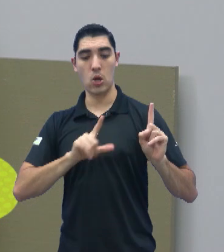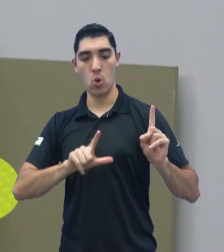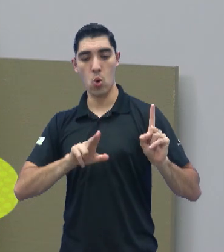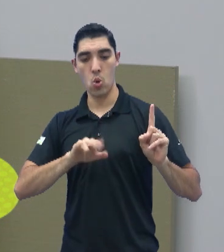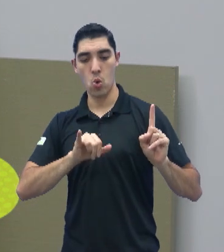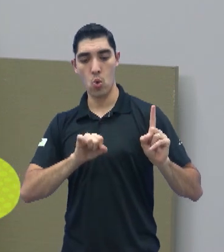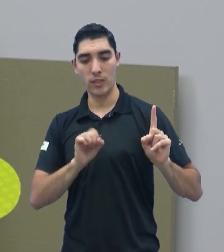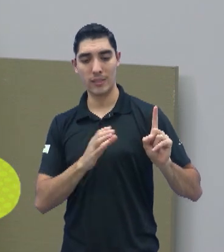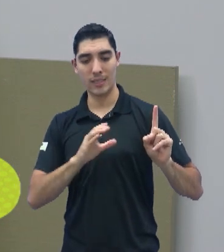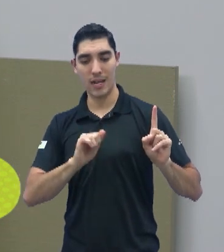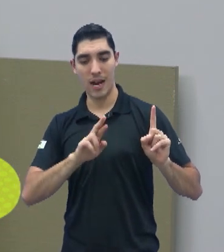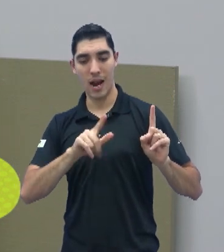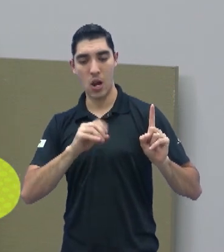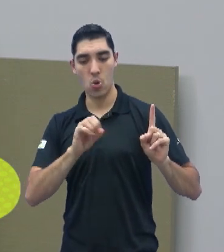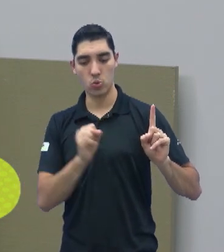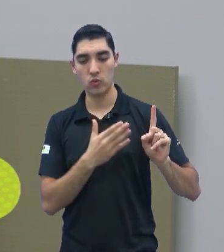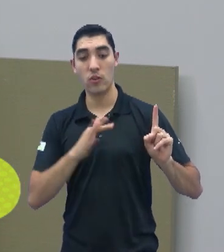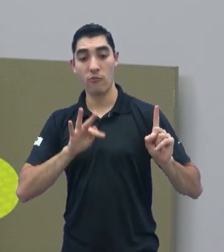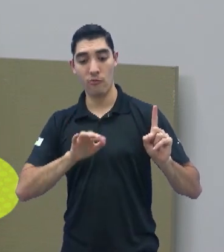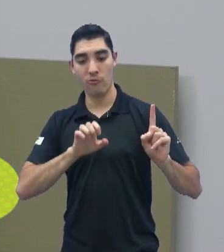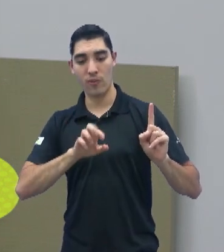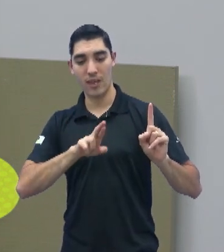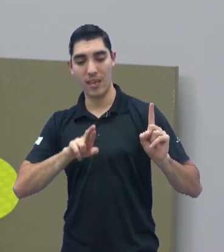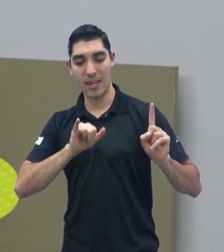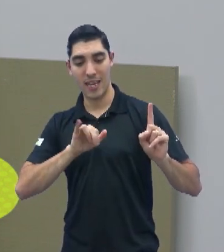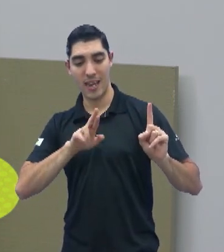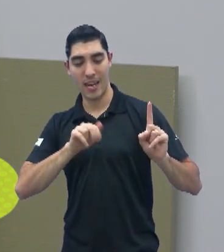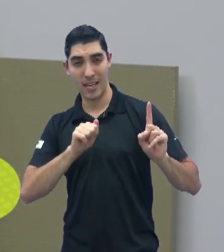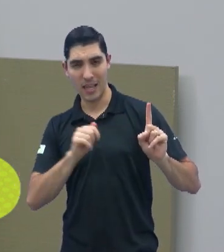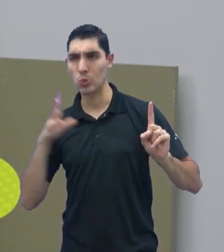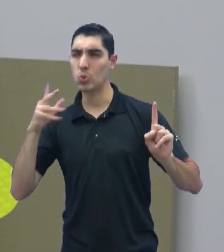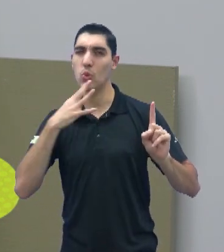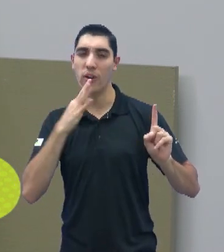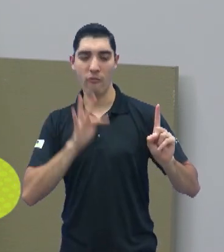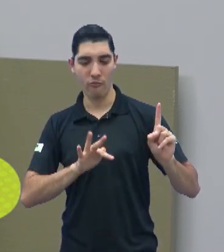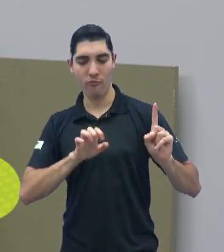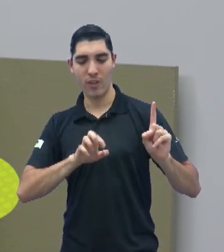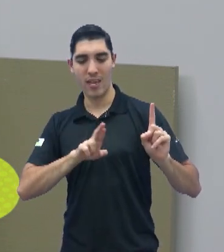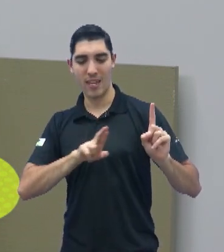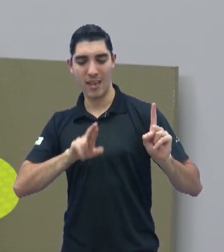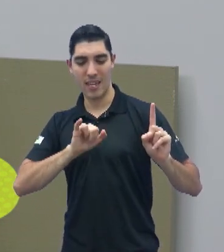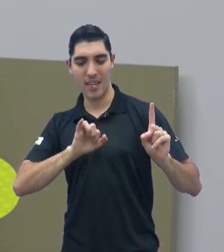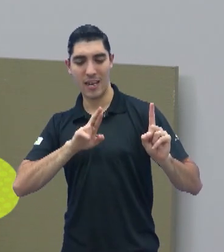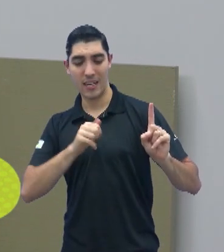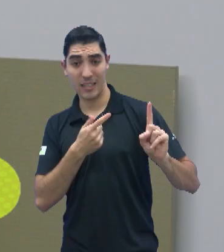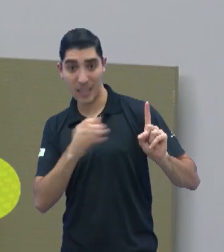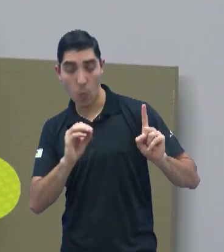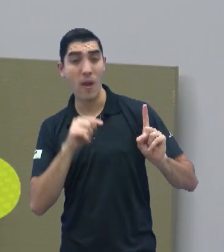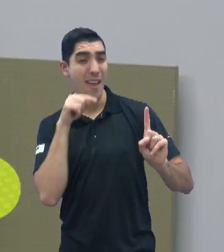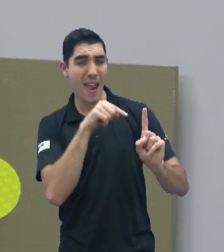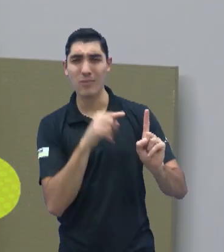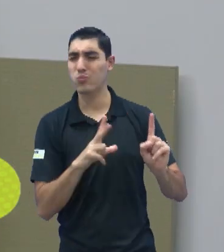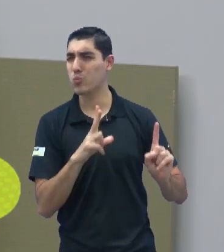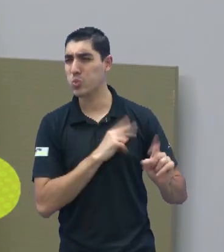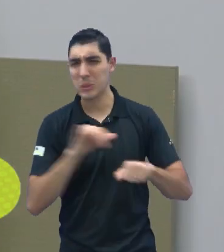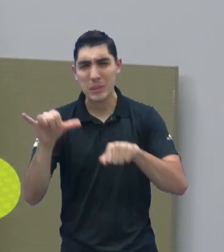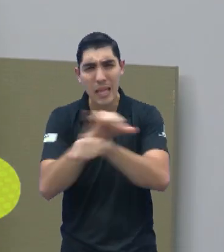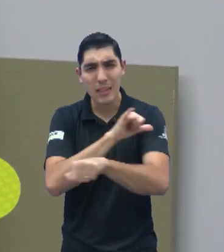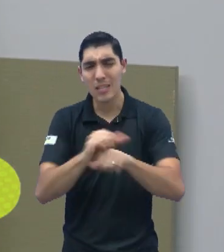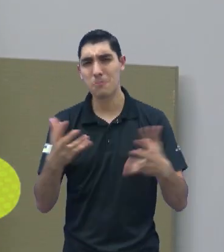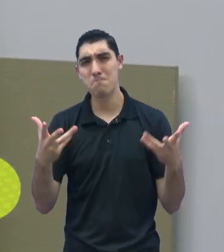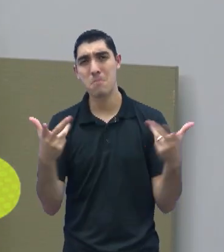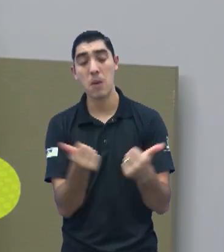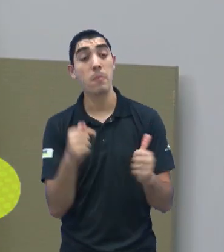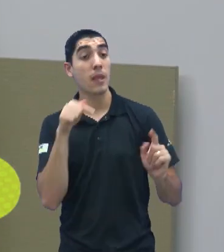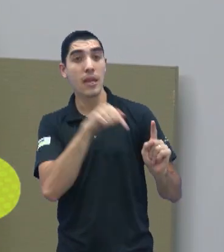cara vencedor e, assim, a parte tática, técnica dele era muito boa, muito refinada. E, assim, ele era um pai, que eu trabalhei com ele em 5,